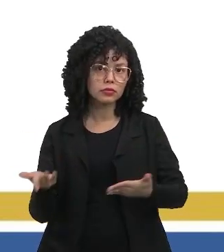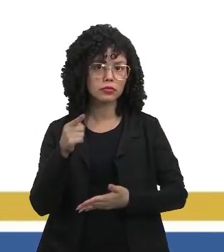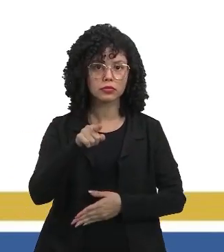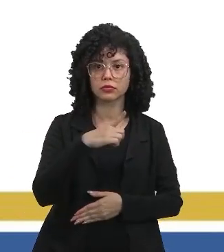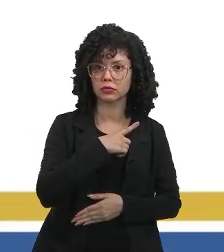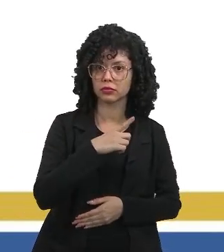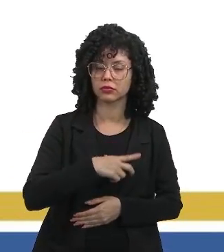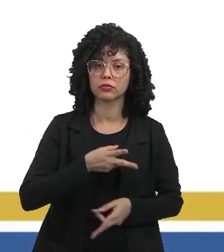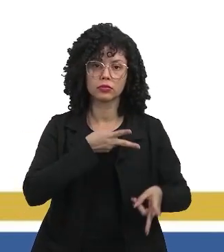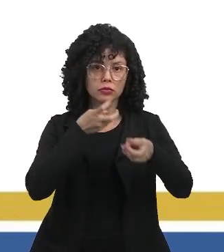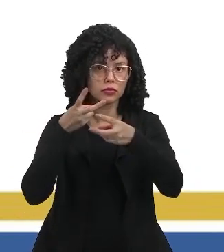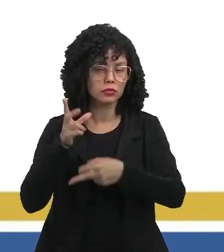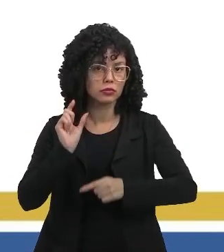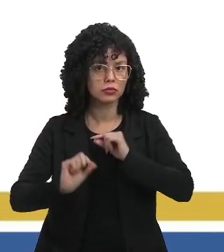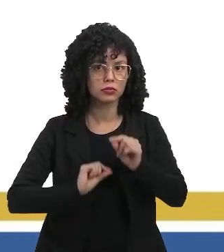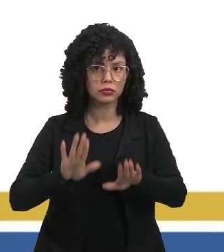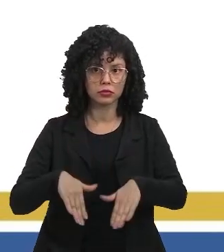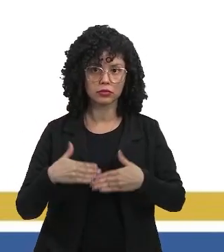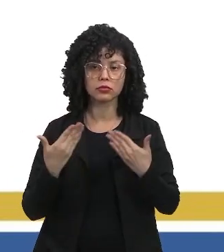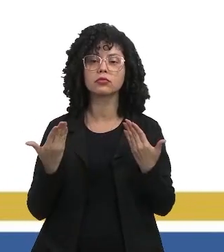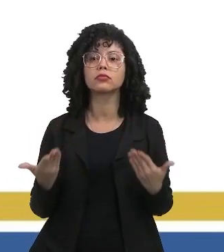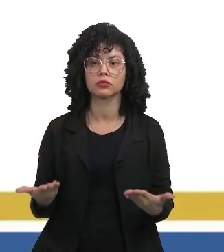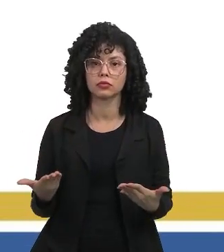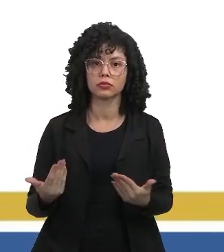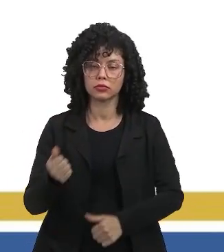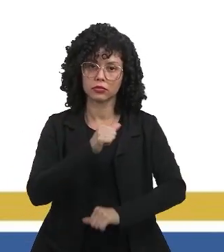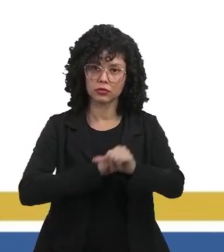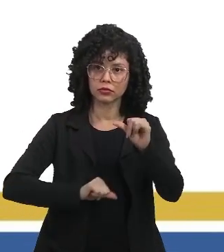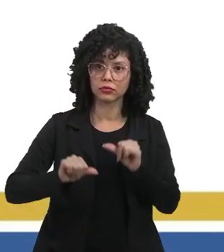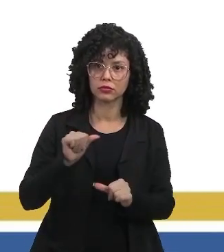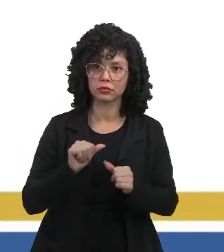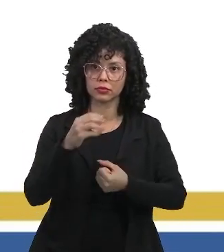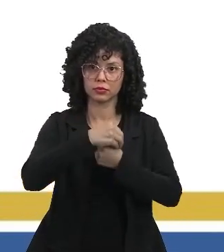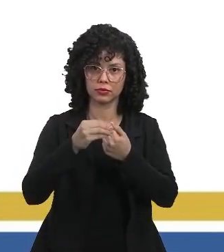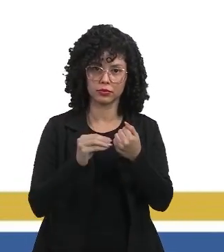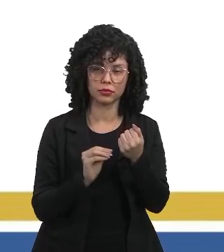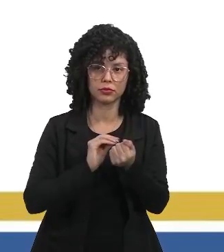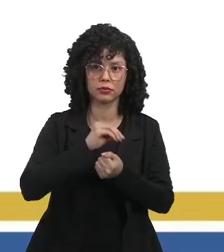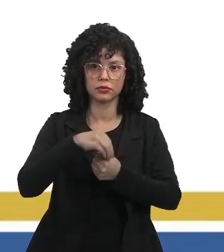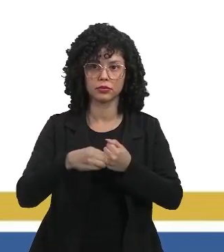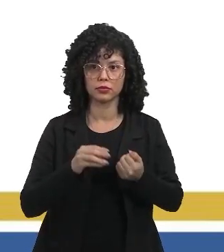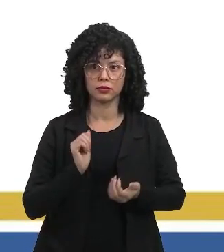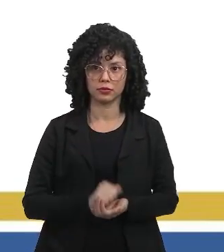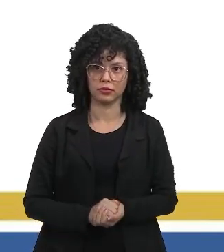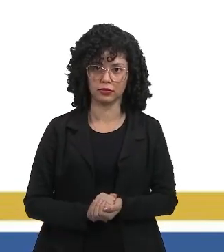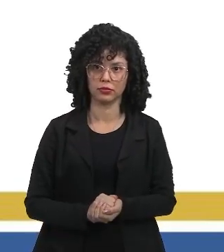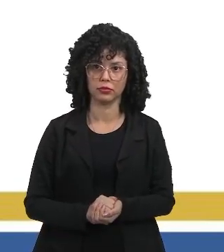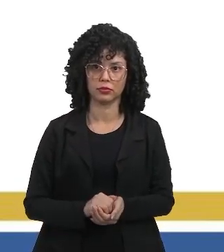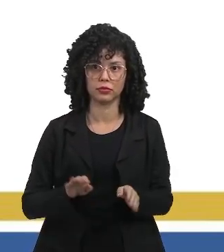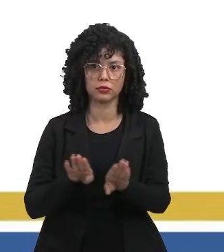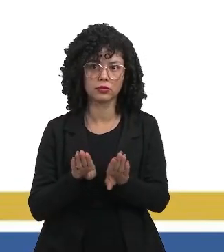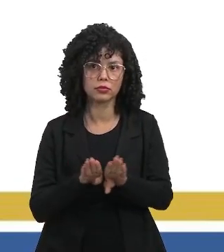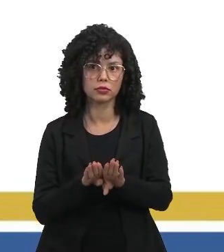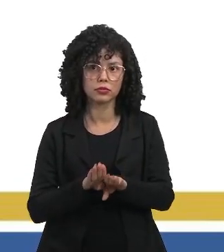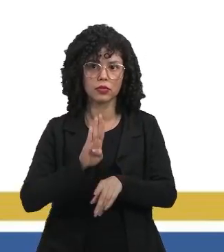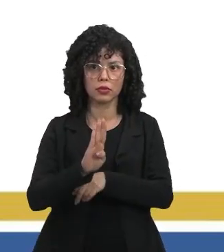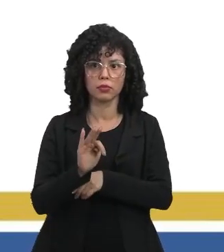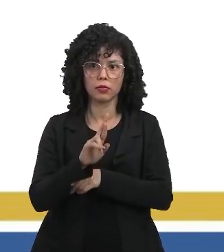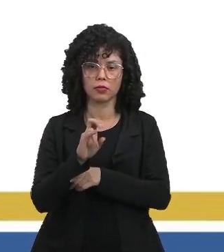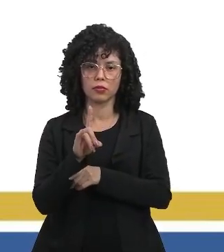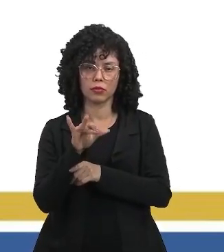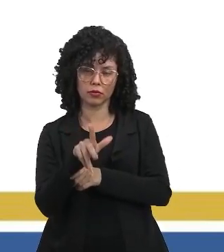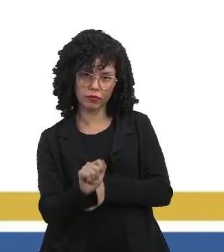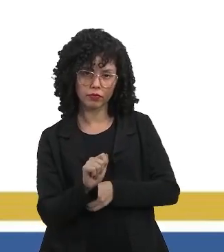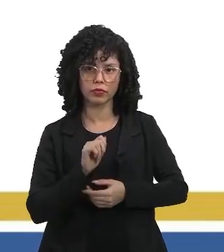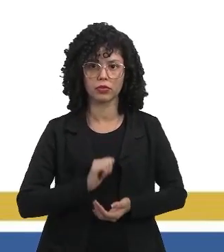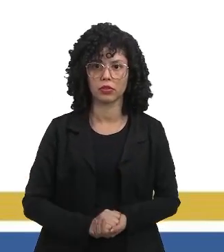temos que observar qual modificação que nós vamos ter que fazer nessa molécula para que ele se torne biodegradável aqui ó